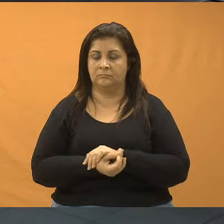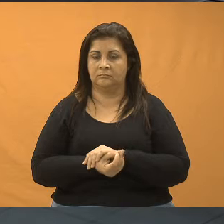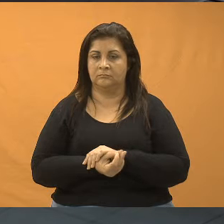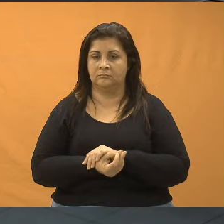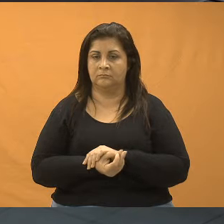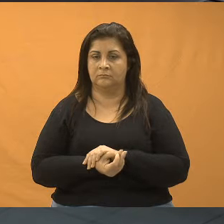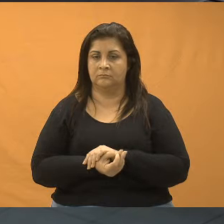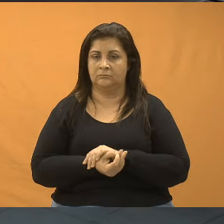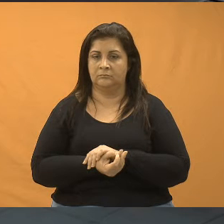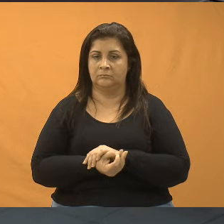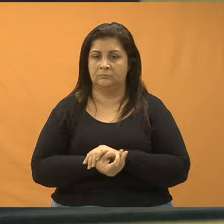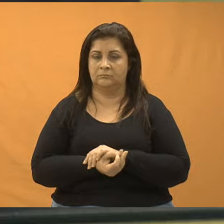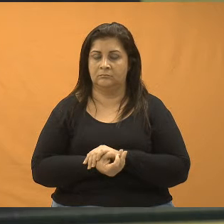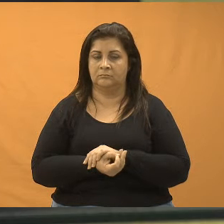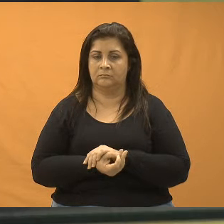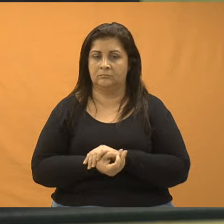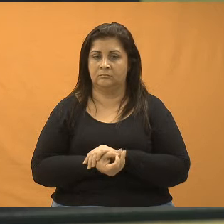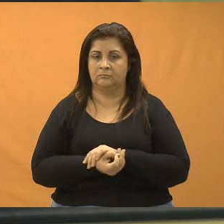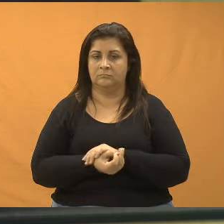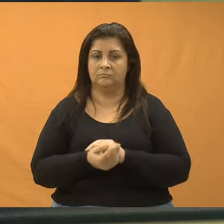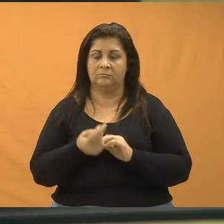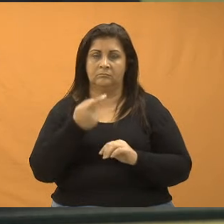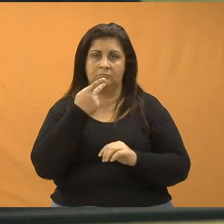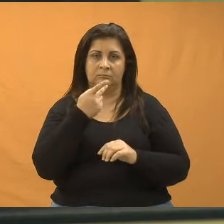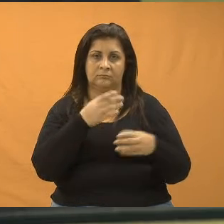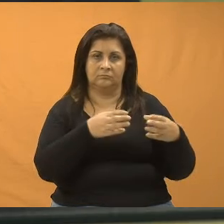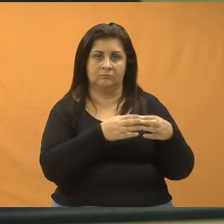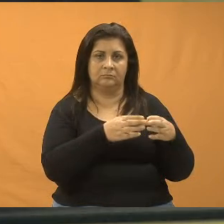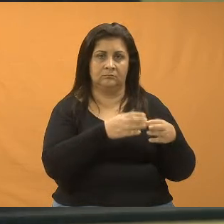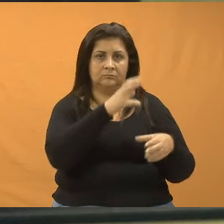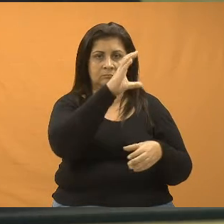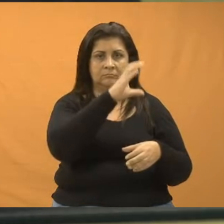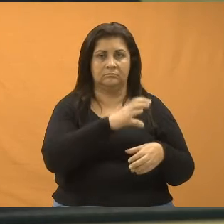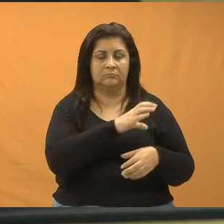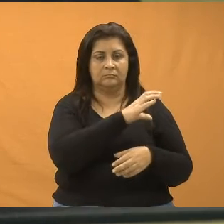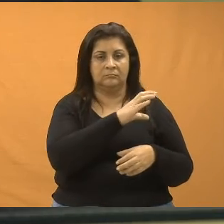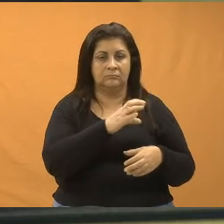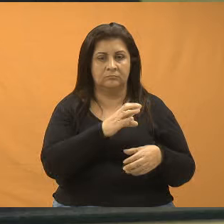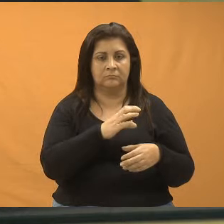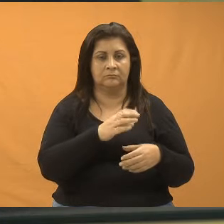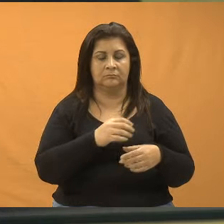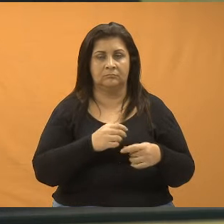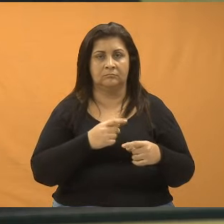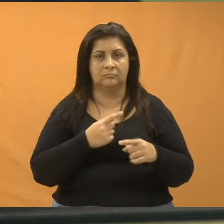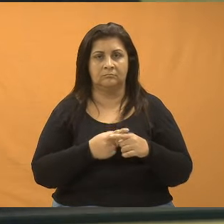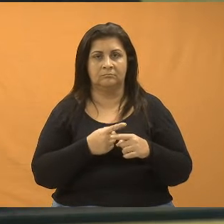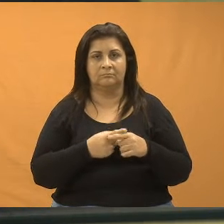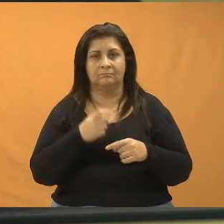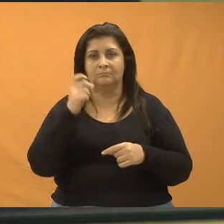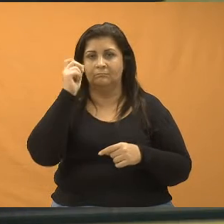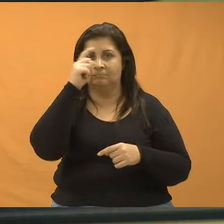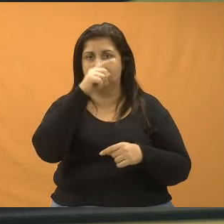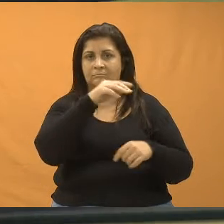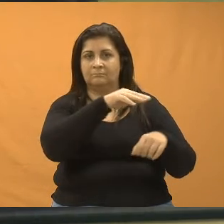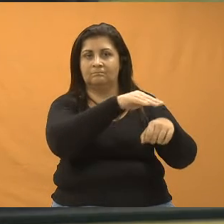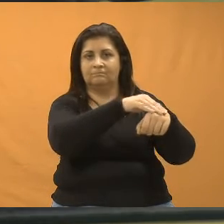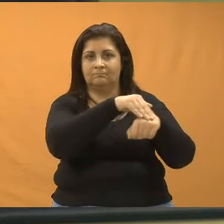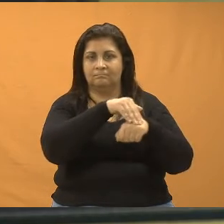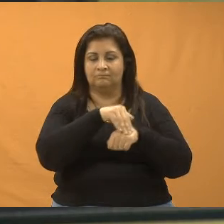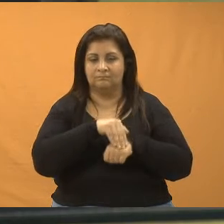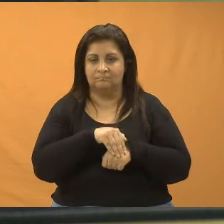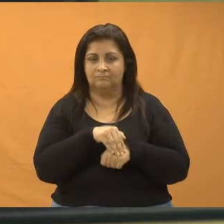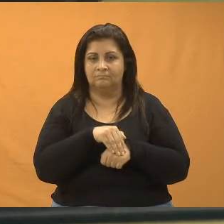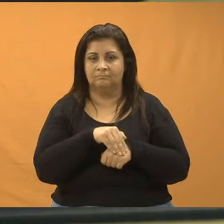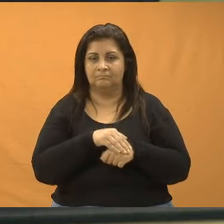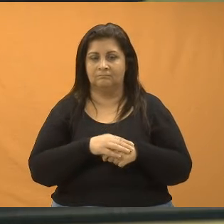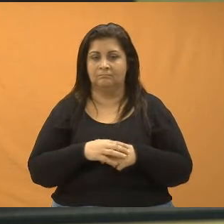pessoas, o Simar ponderou a questão da Irmandade estar rescindida. Foi muito difícil trazer a Irmandade, porque a forma que